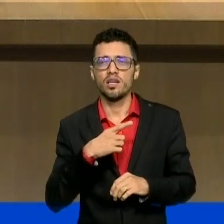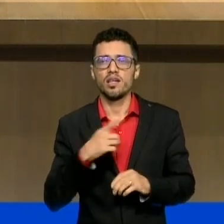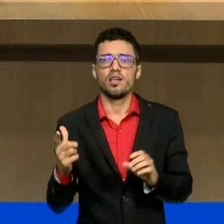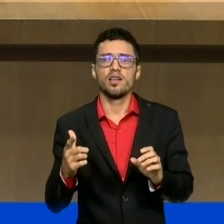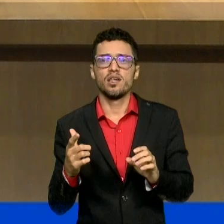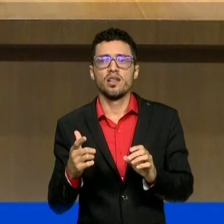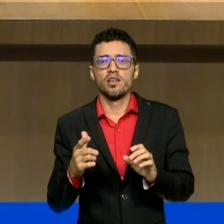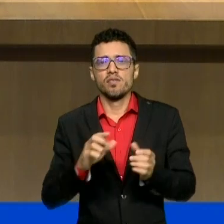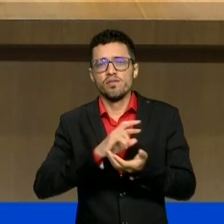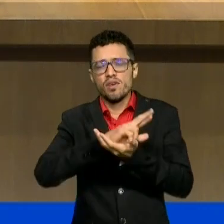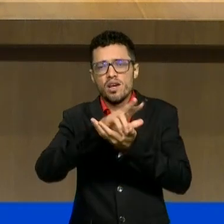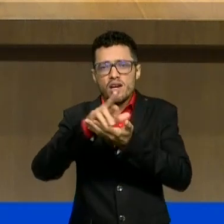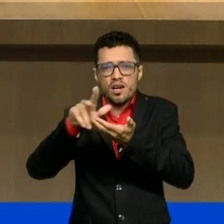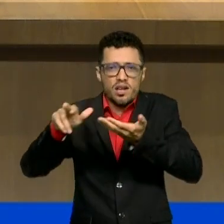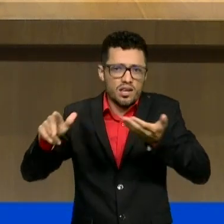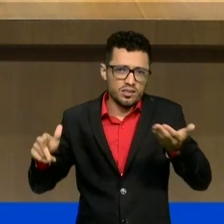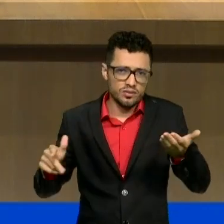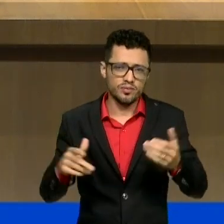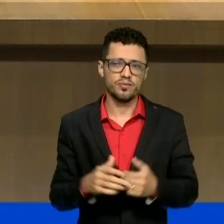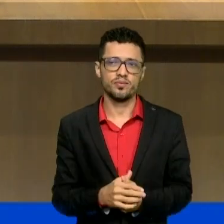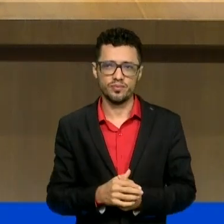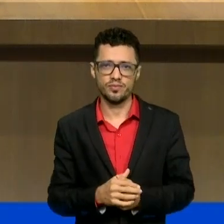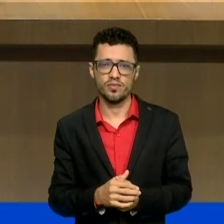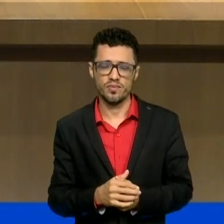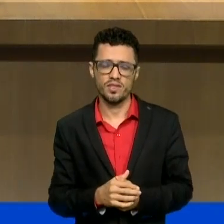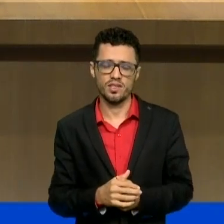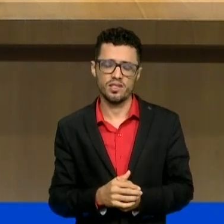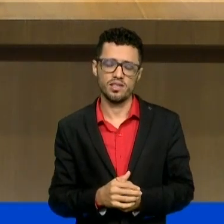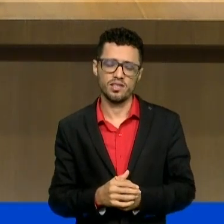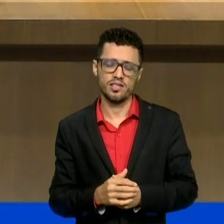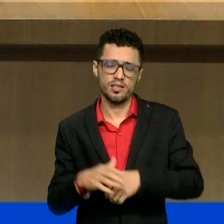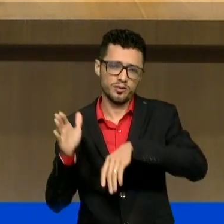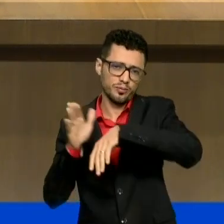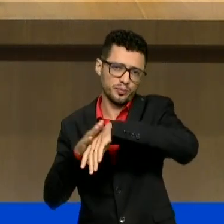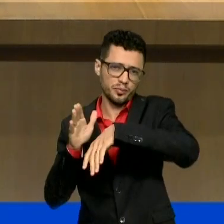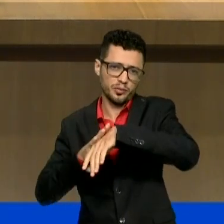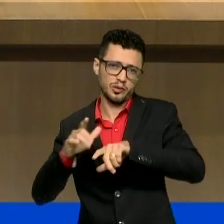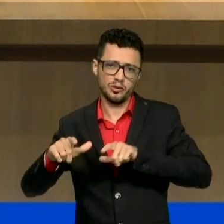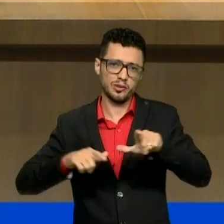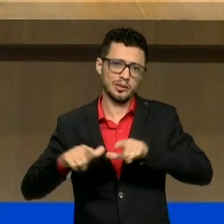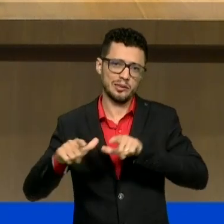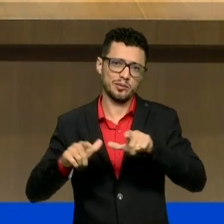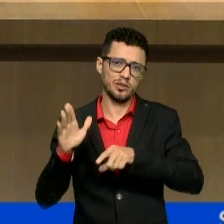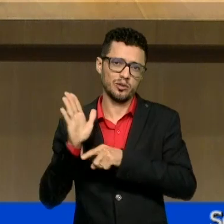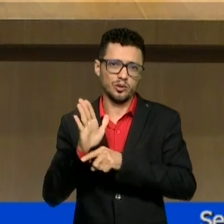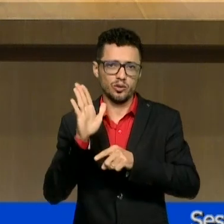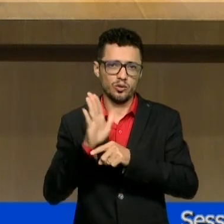alguns exemplos do legado que o seu trabalho deixa para o nosso Estado.